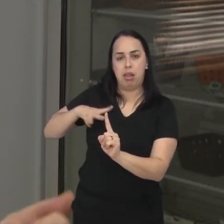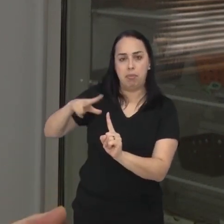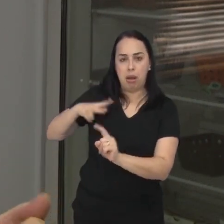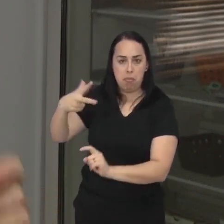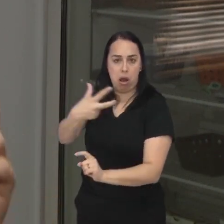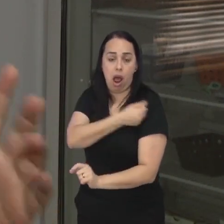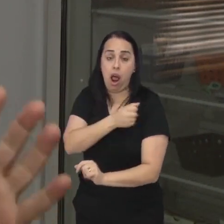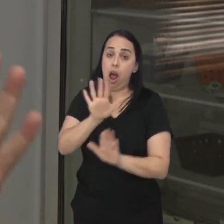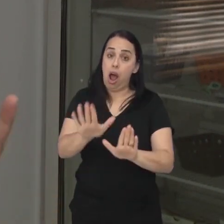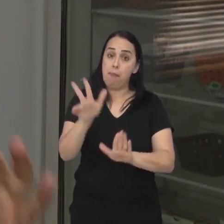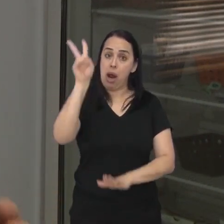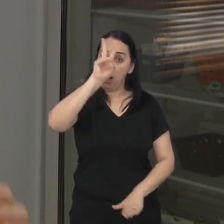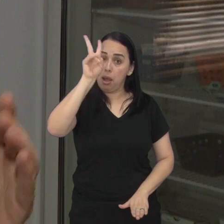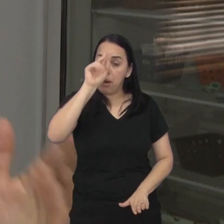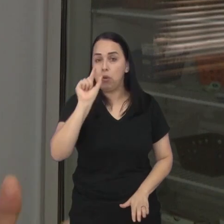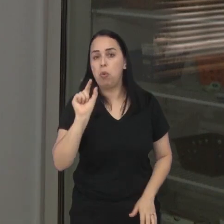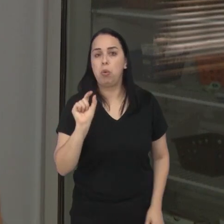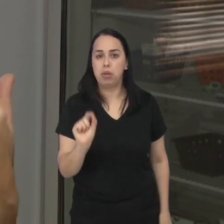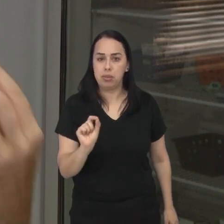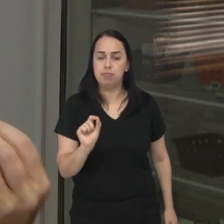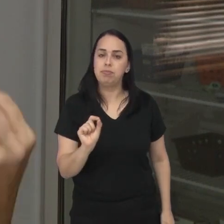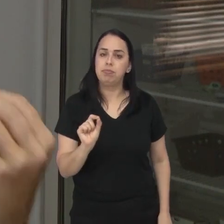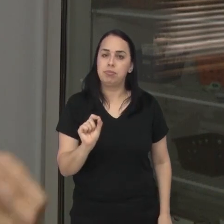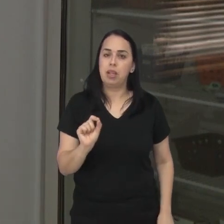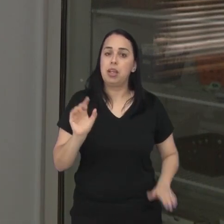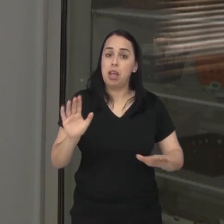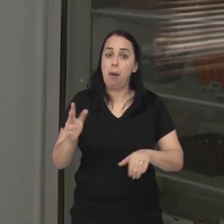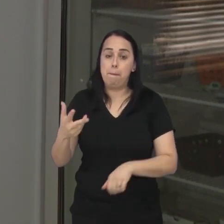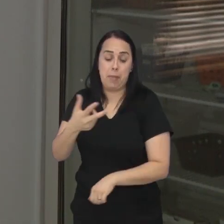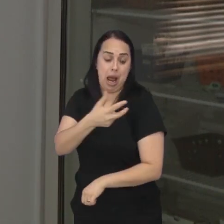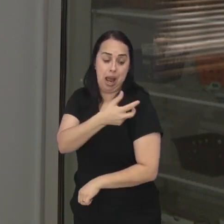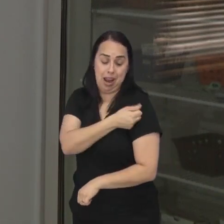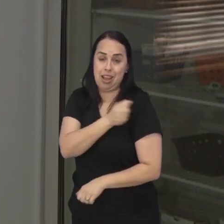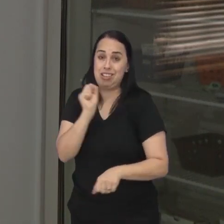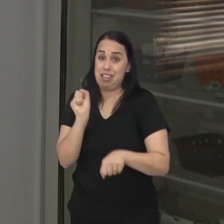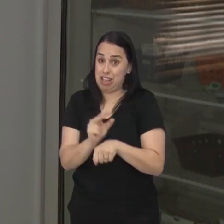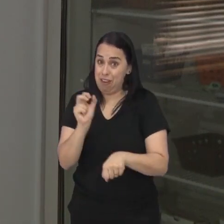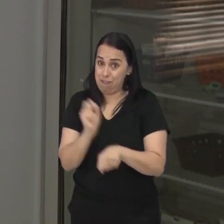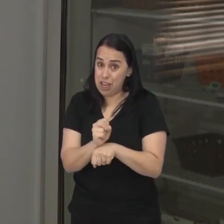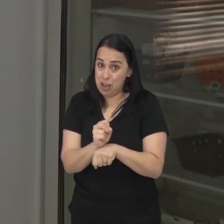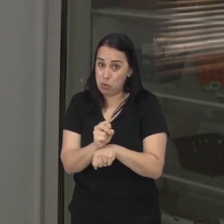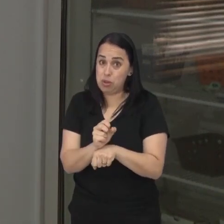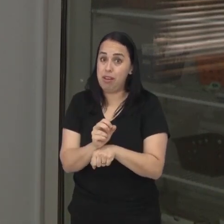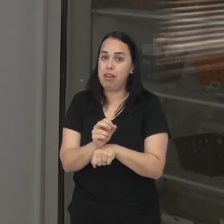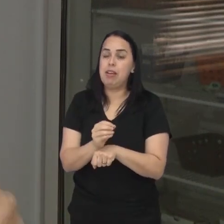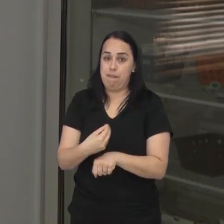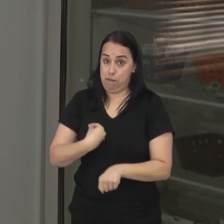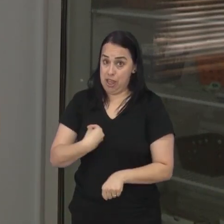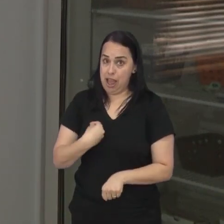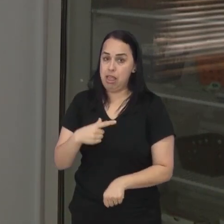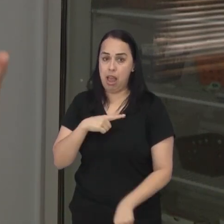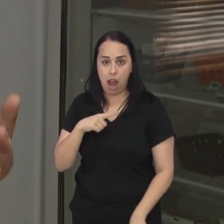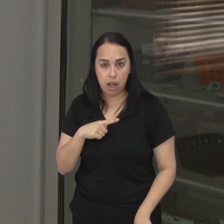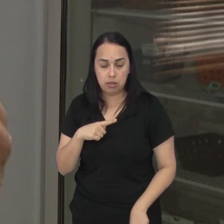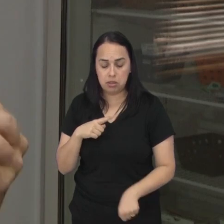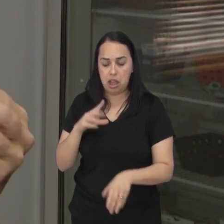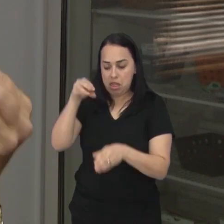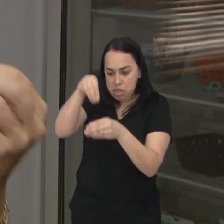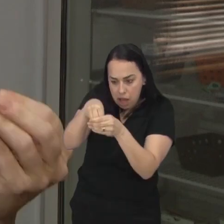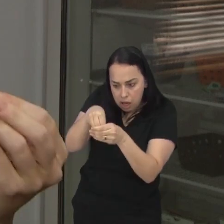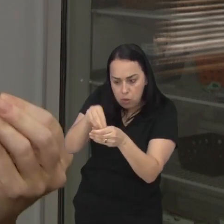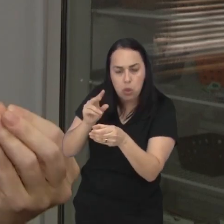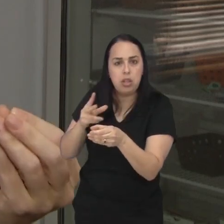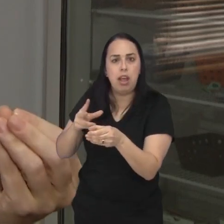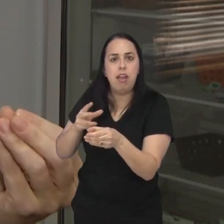se vacinar, lembrando que, por se tratar de uma vacina de vírus vivo atenuado, ou seja, a gente tem ali um